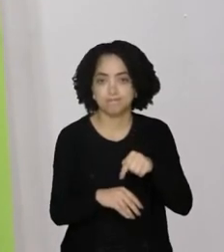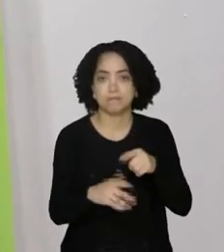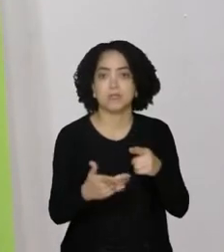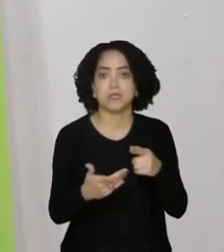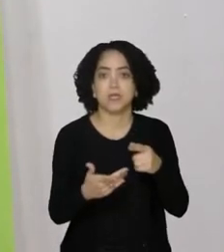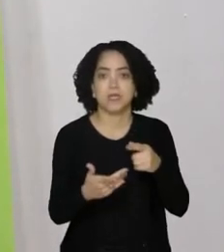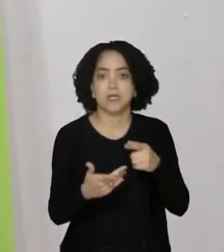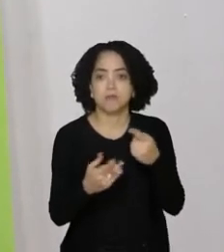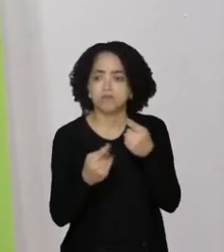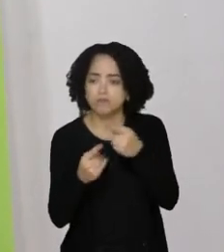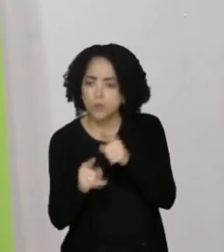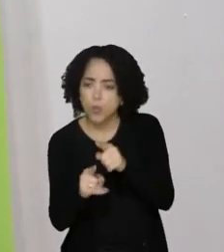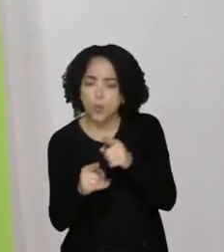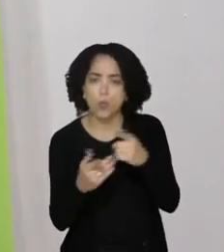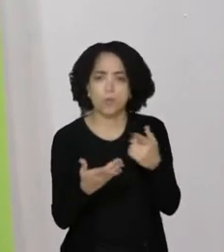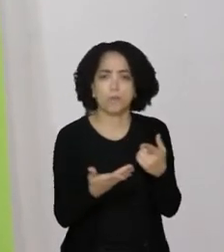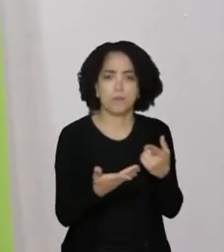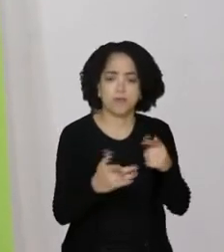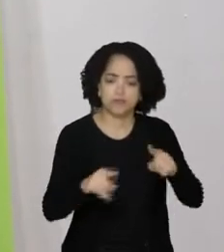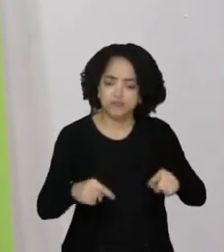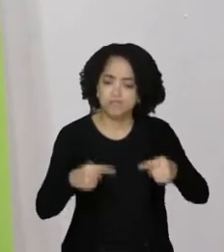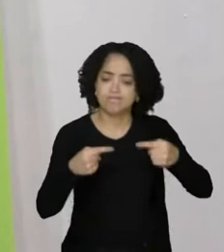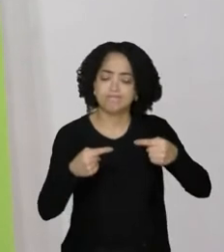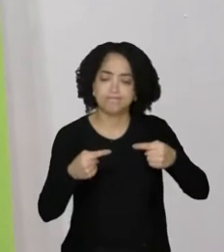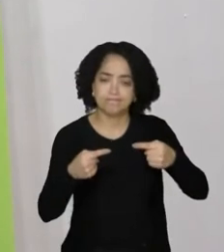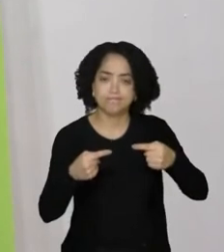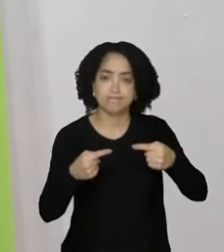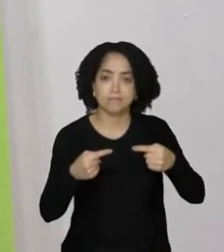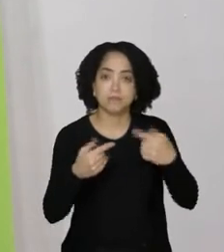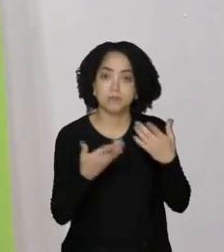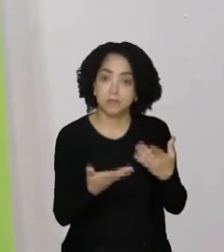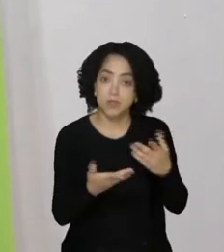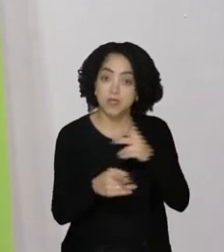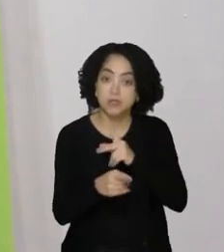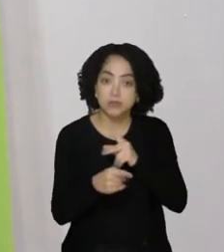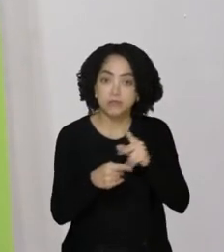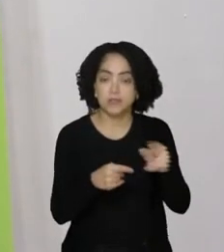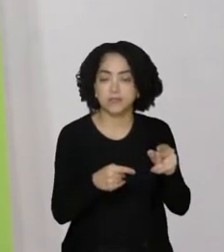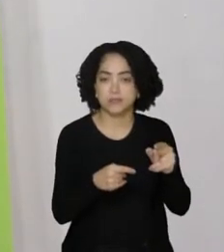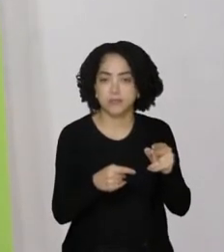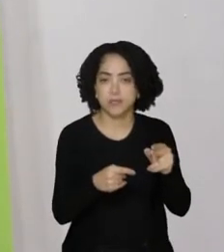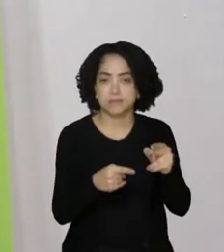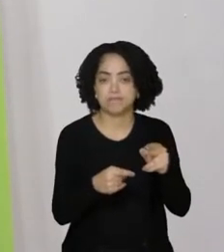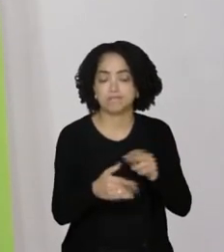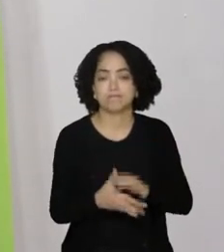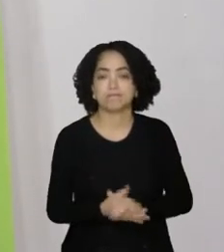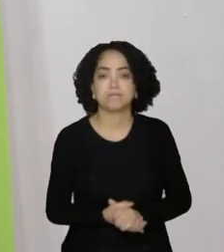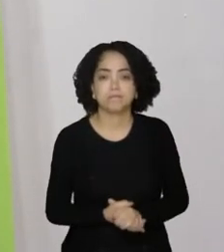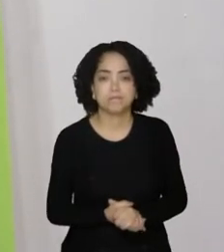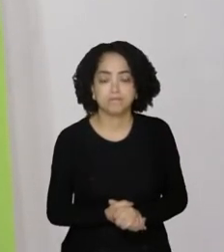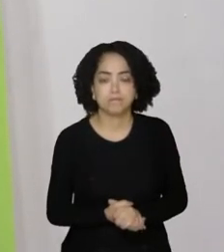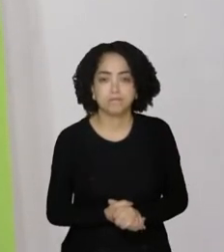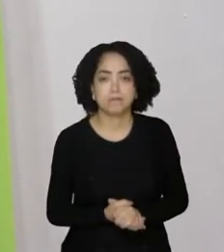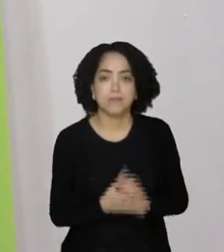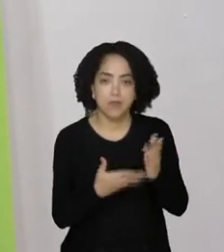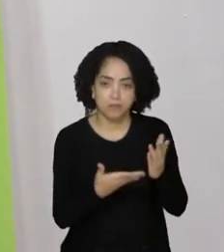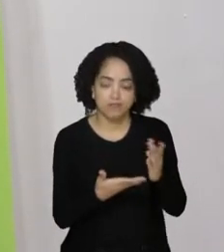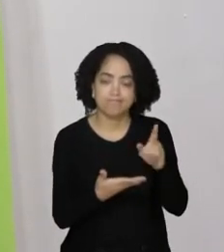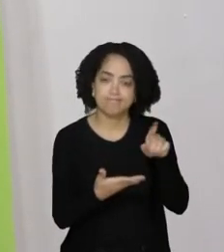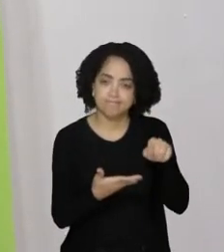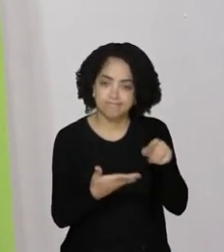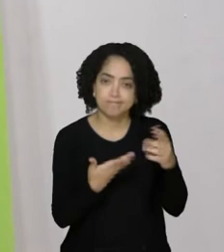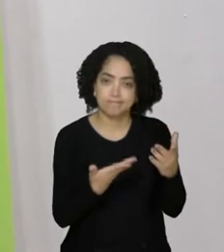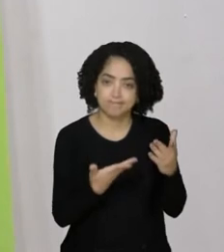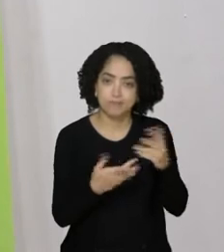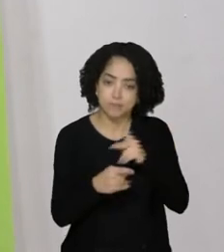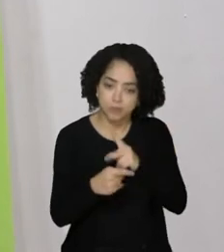é máquina de marca de enfrentar é máquina de vencer de Vencer é isso que o senhor é o